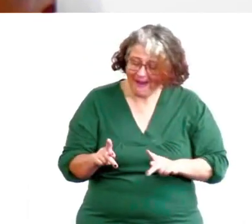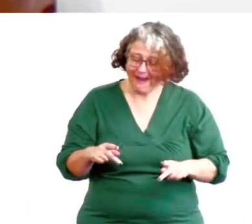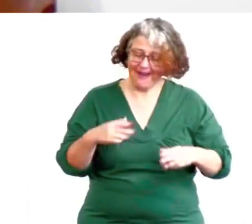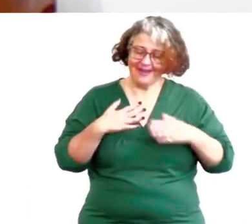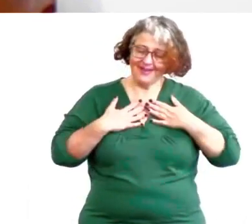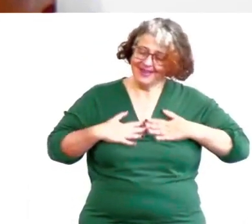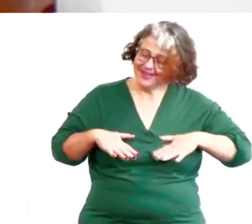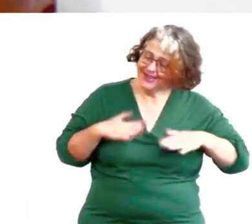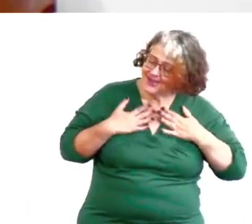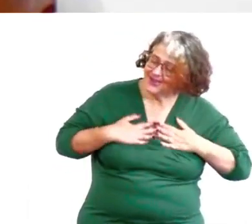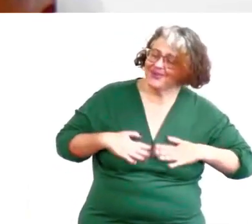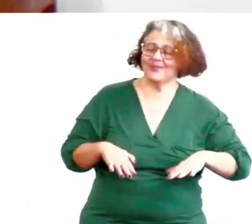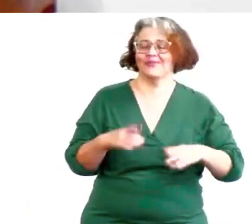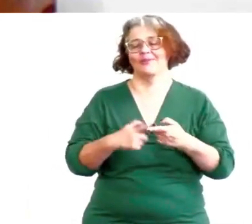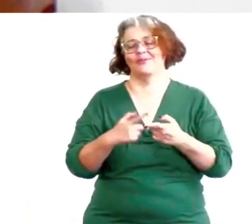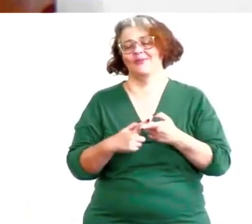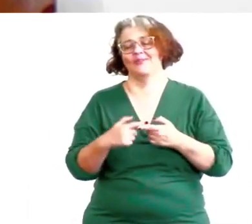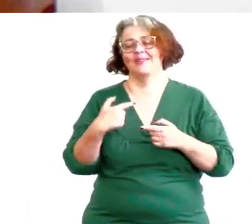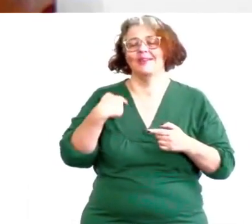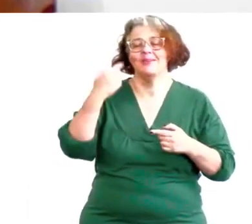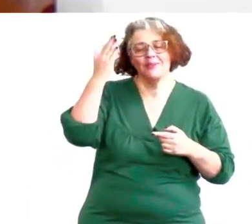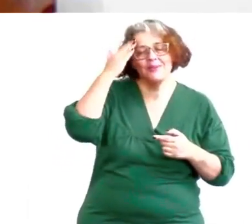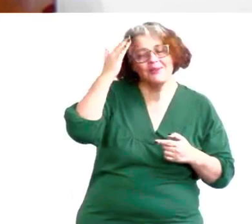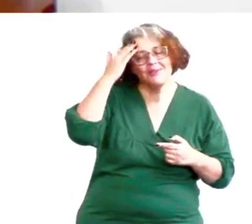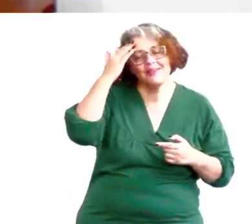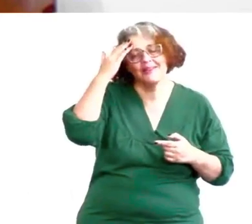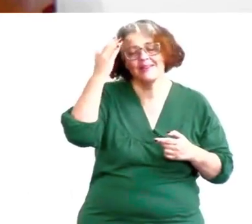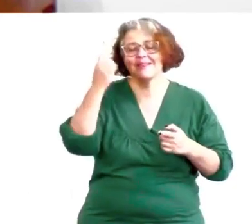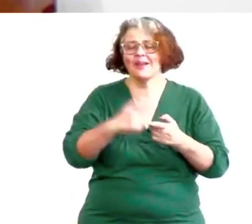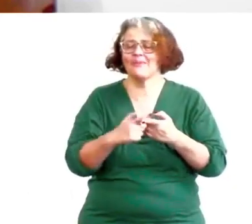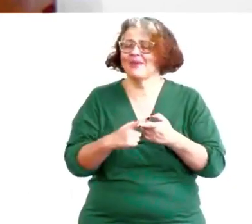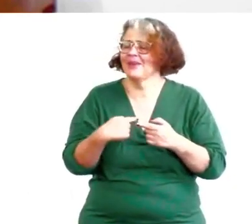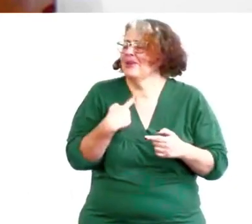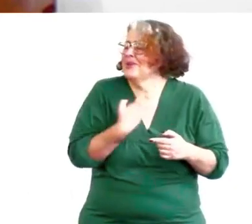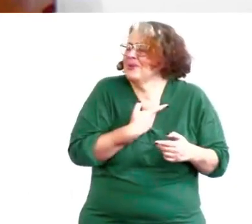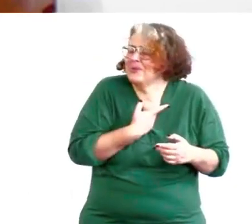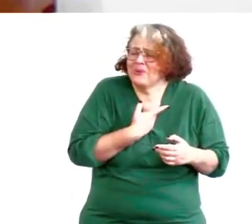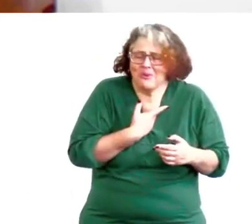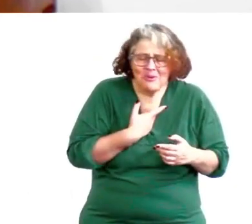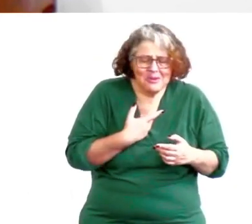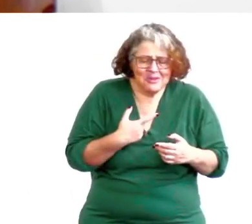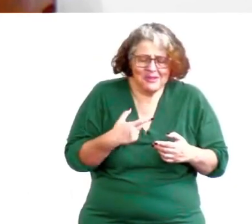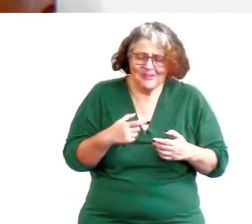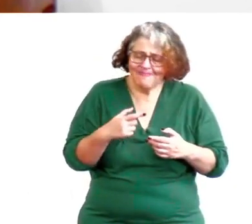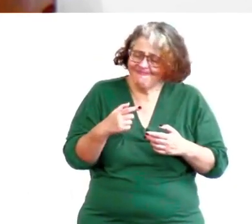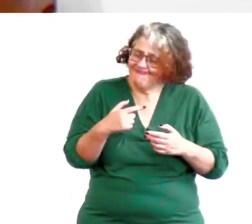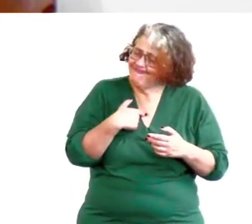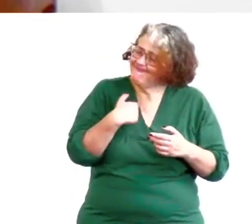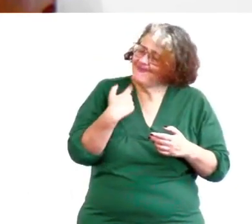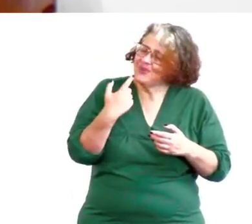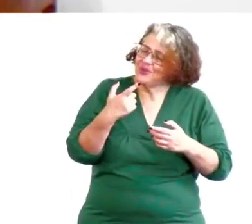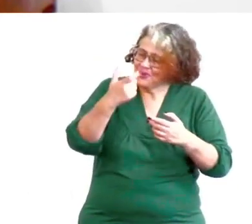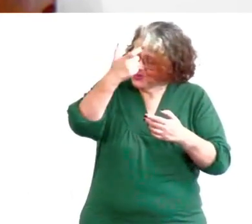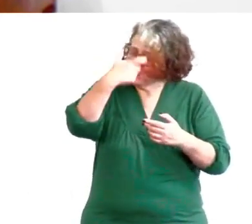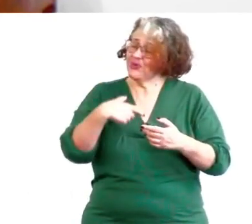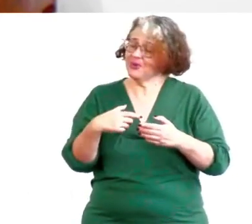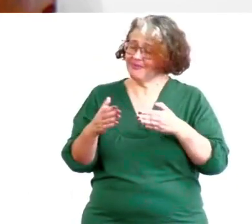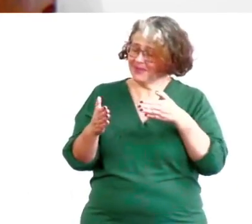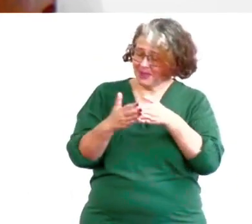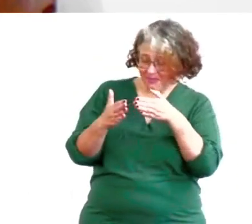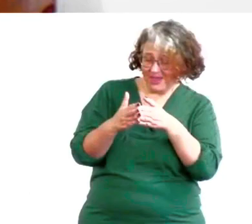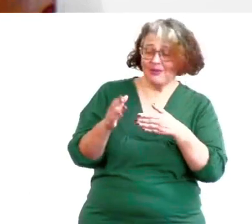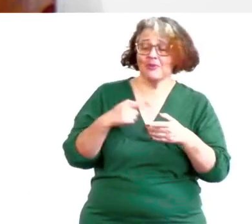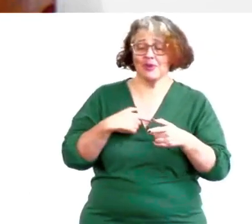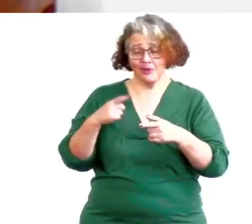de saber que nós temos limites e graças a Deus por bons limites, porque eles nos preservam. Senhor,